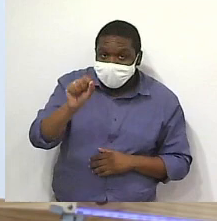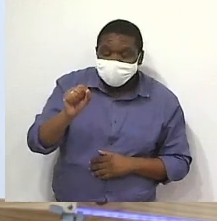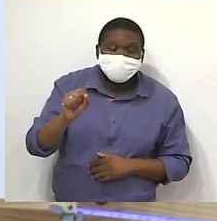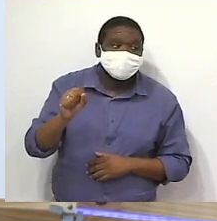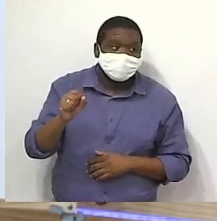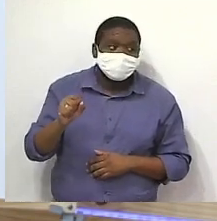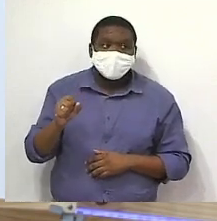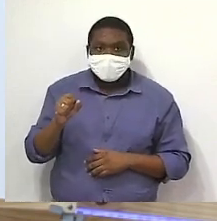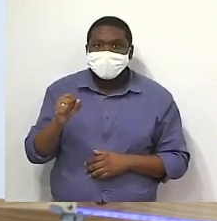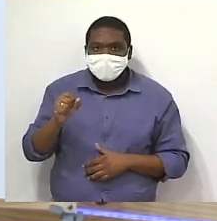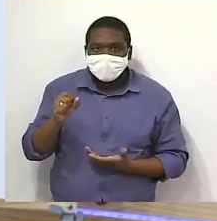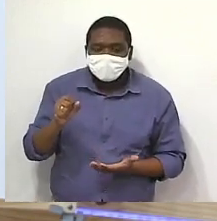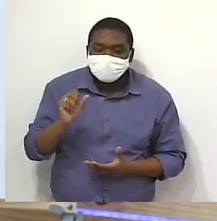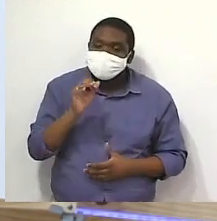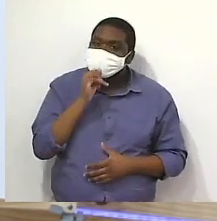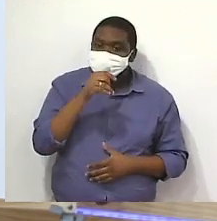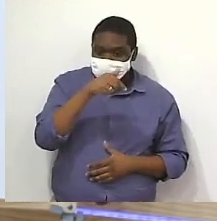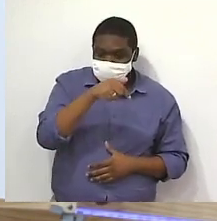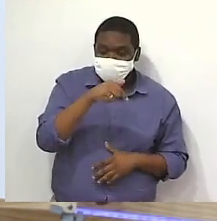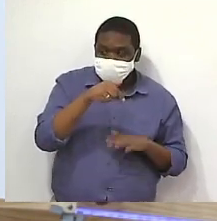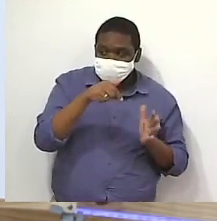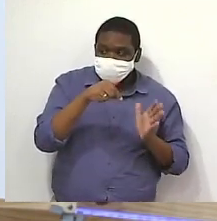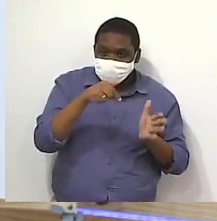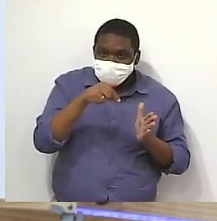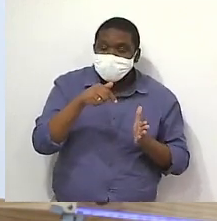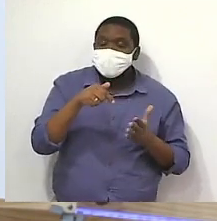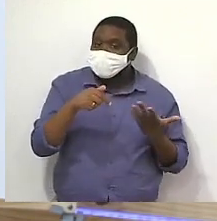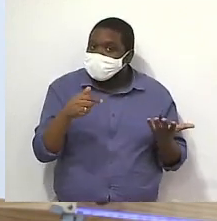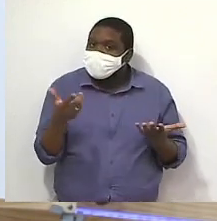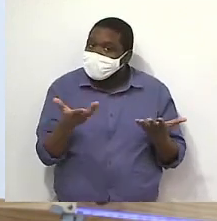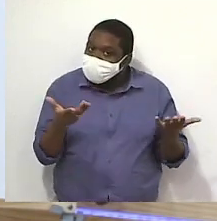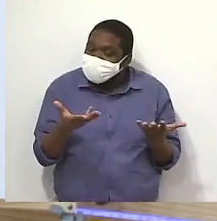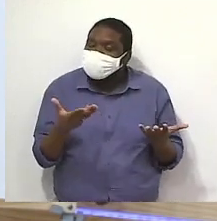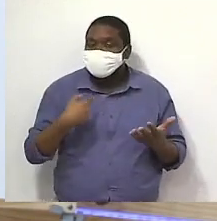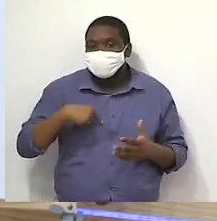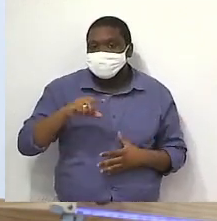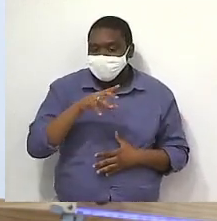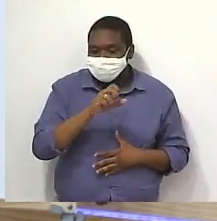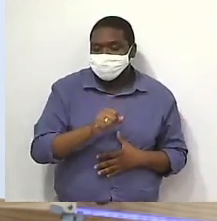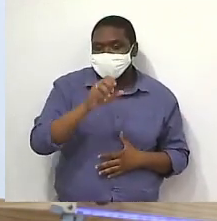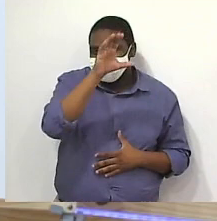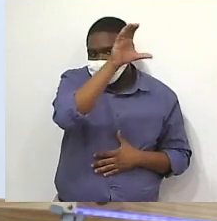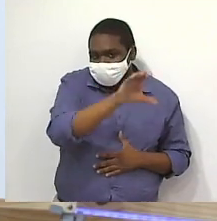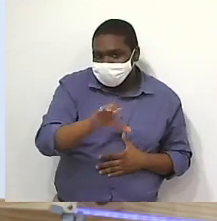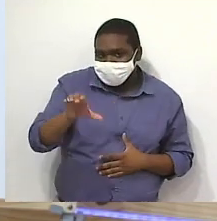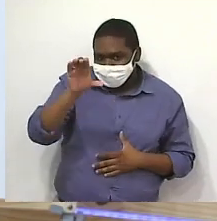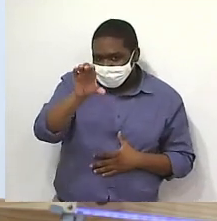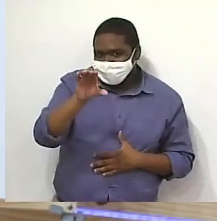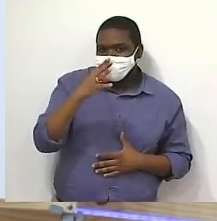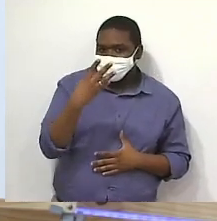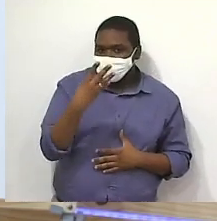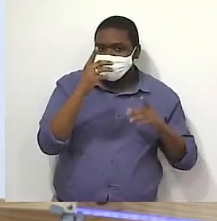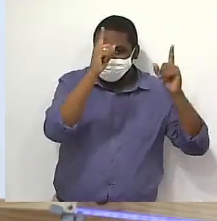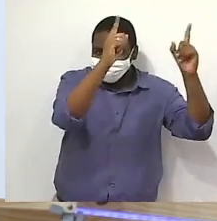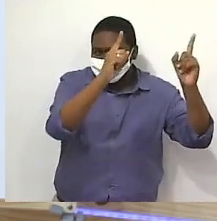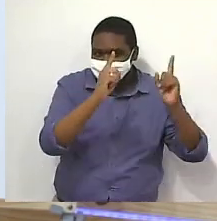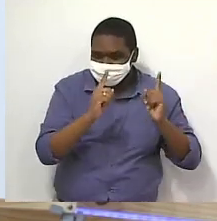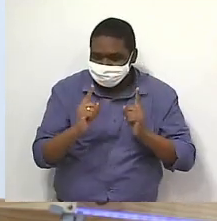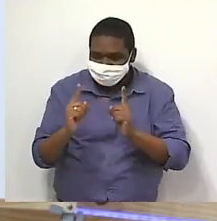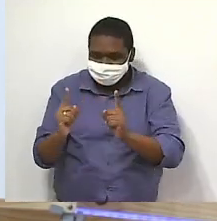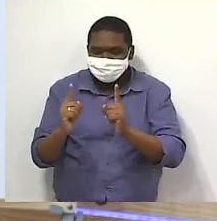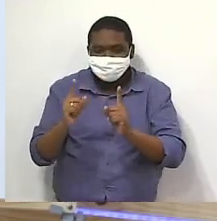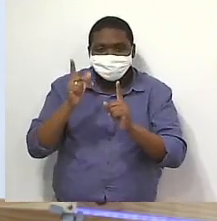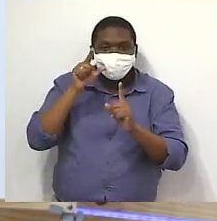para cá, tá? O 7 já veio para cá agora. Então a partir disso eu vou trazer o 4. Essa medida maior do 4, tá